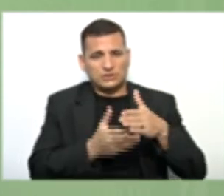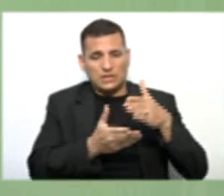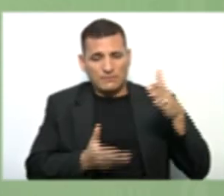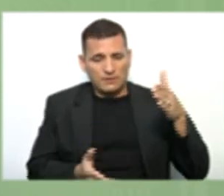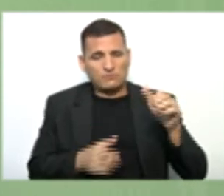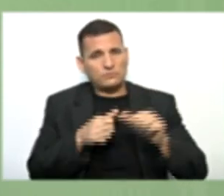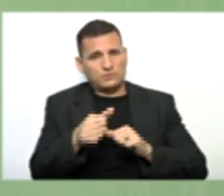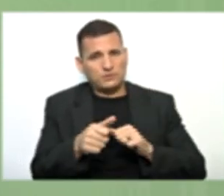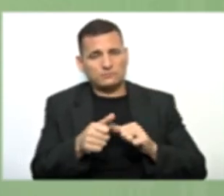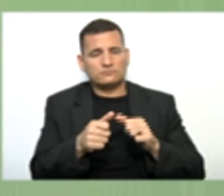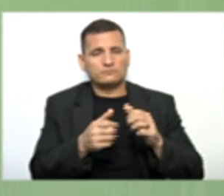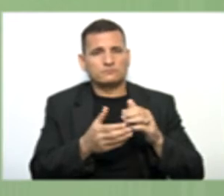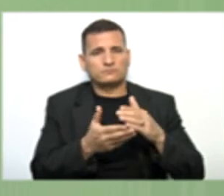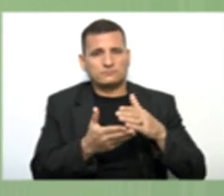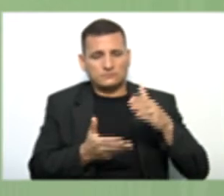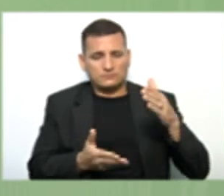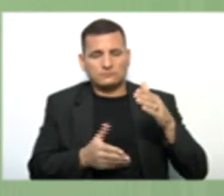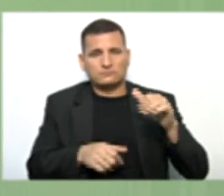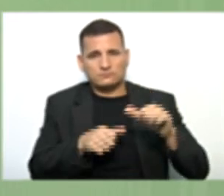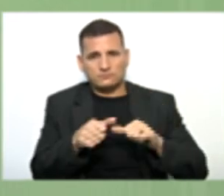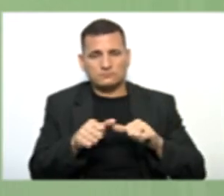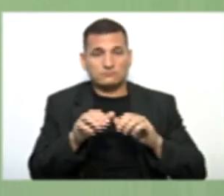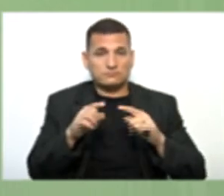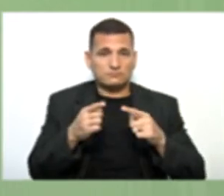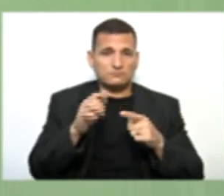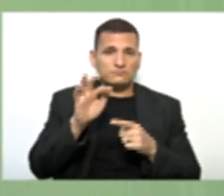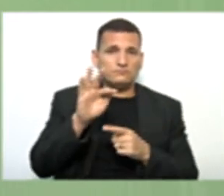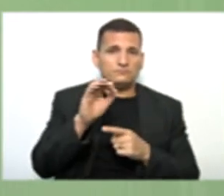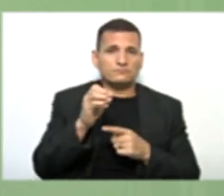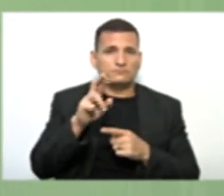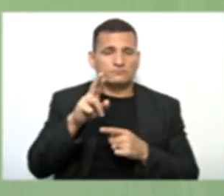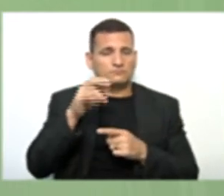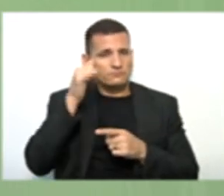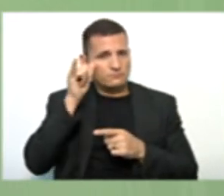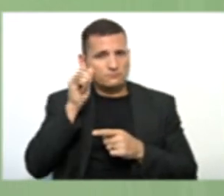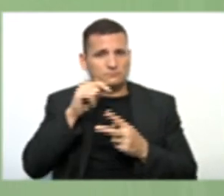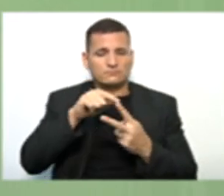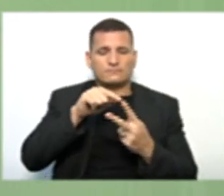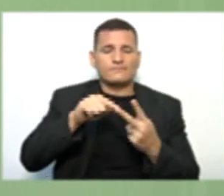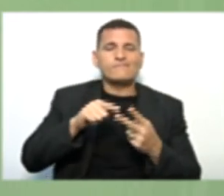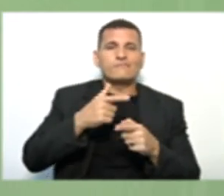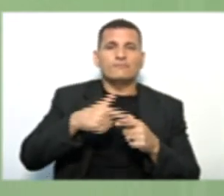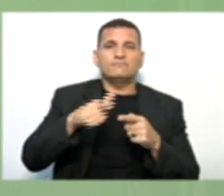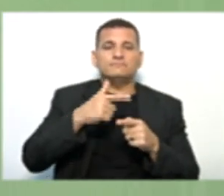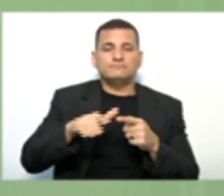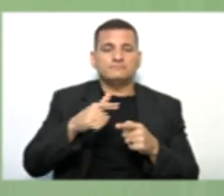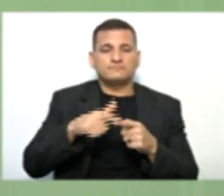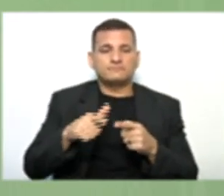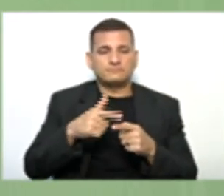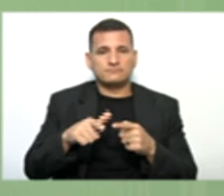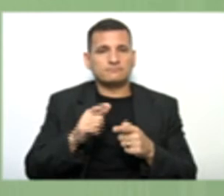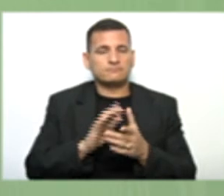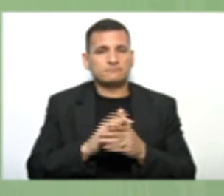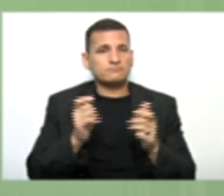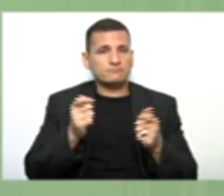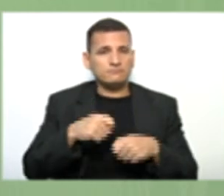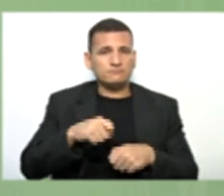como seria. Mas um laço for evita esses dois problemas, ao permitir que